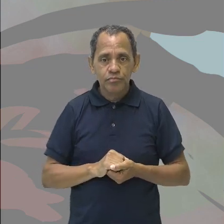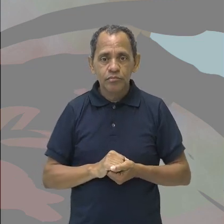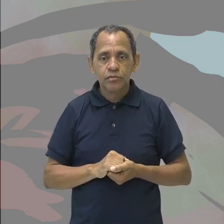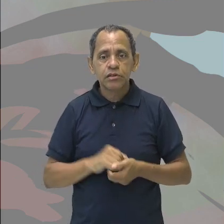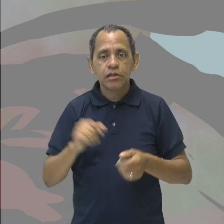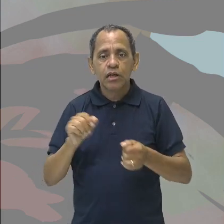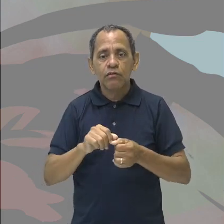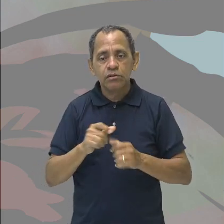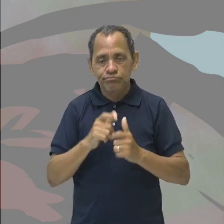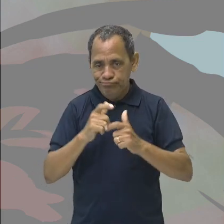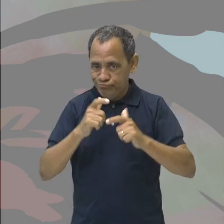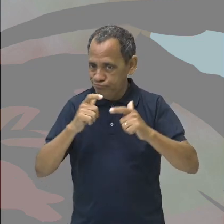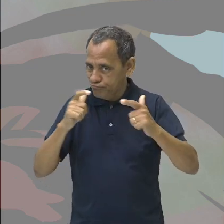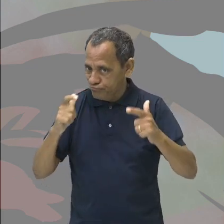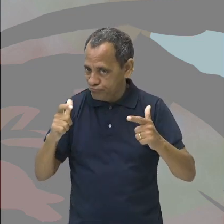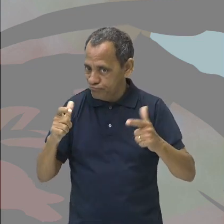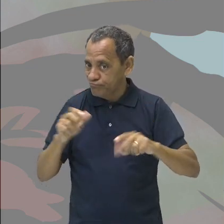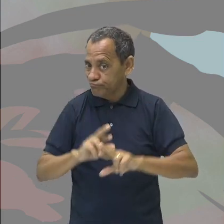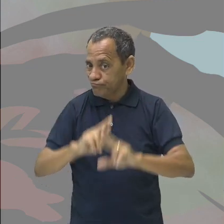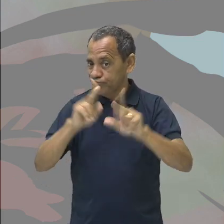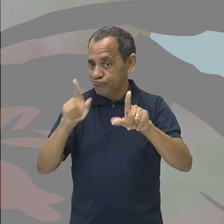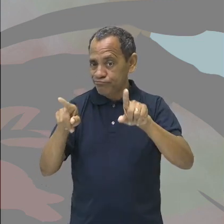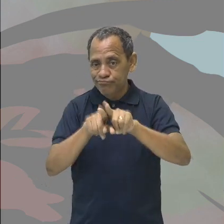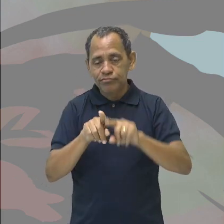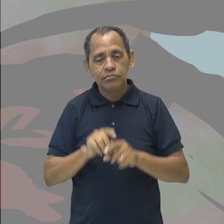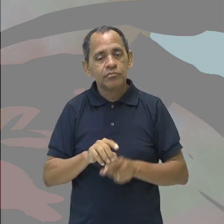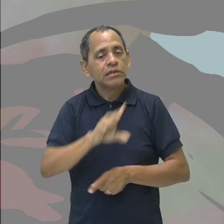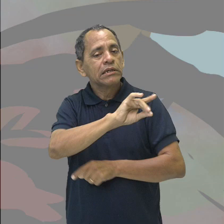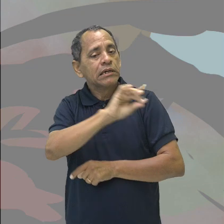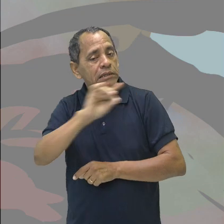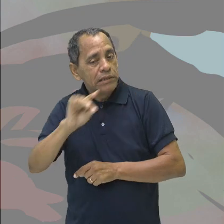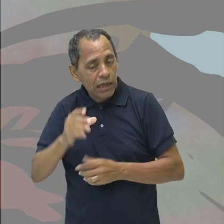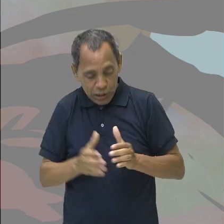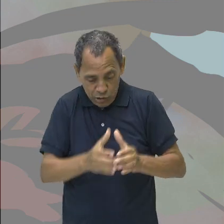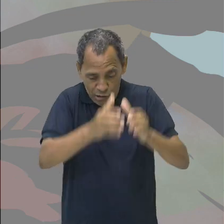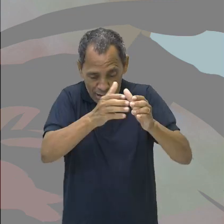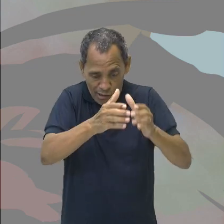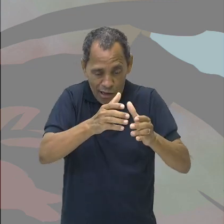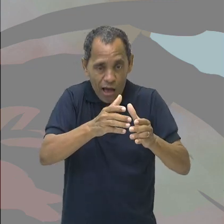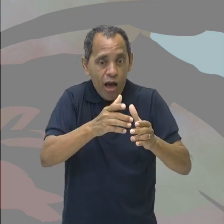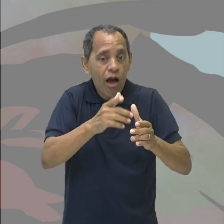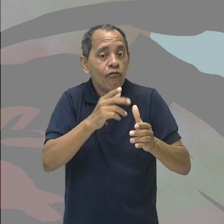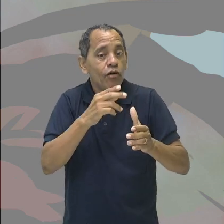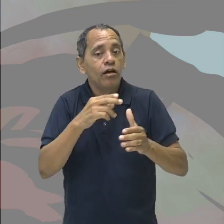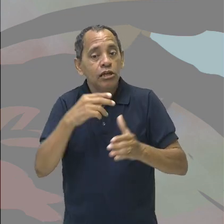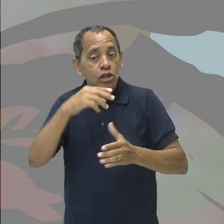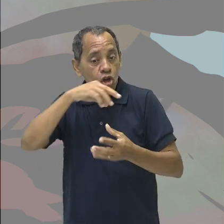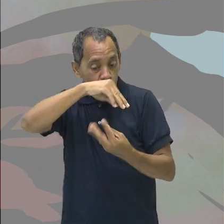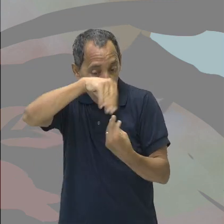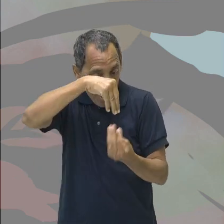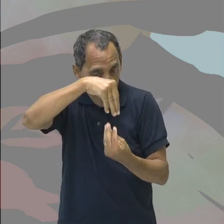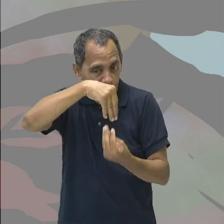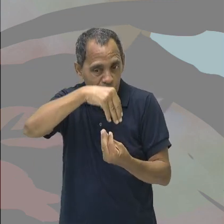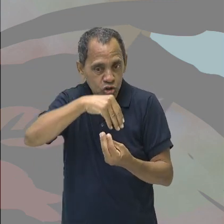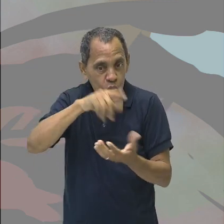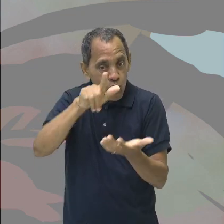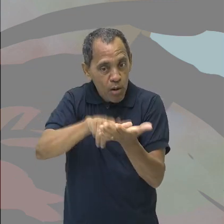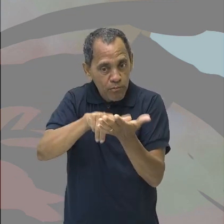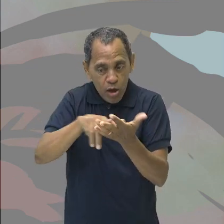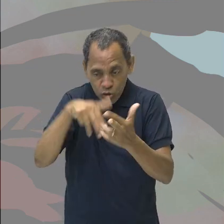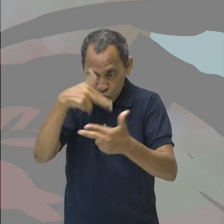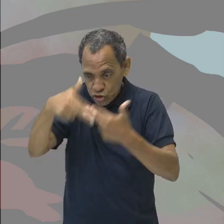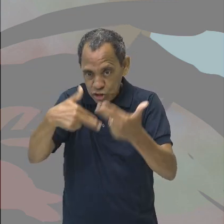fazem grandes diferenças. Cada garrafa plástica, papel ou lata que reciclamos ajuda a diminuir a extração de